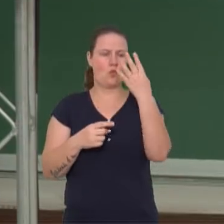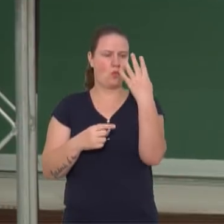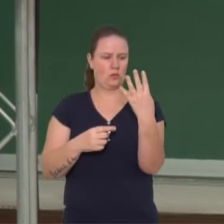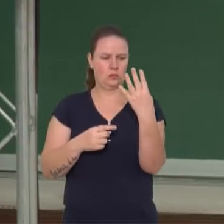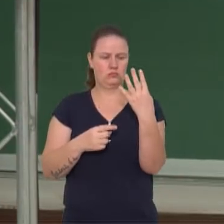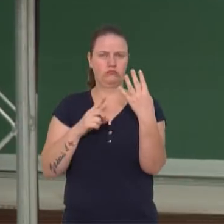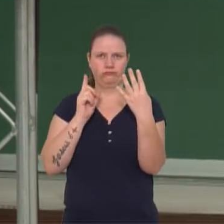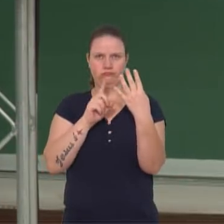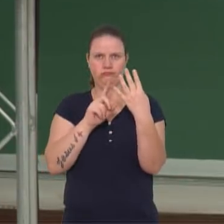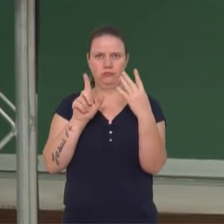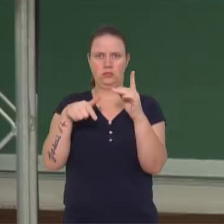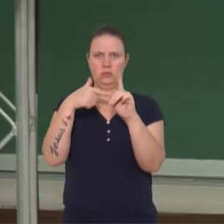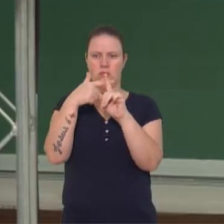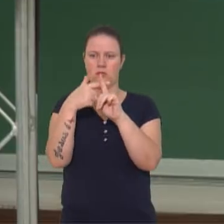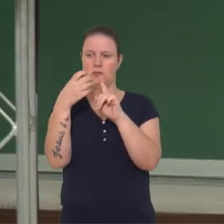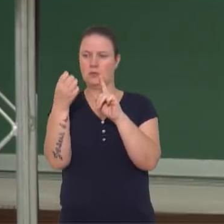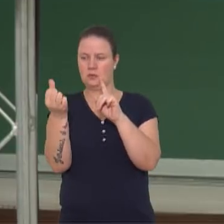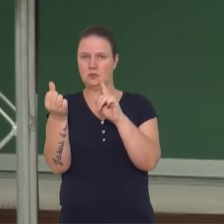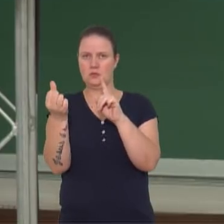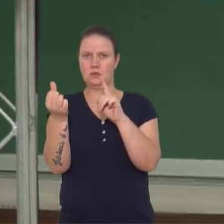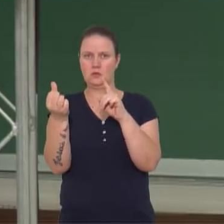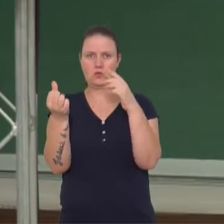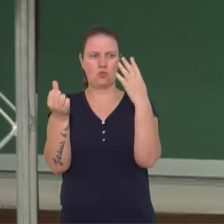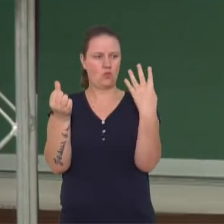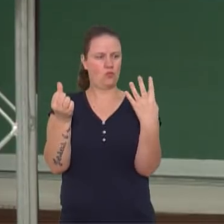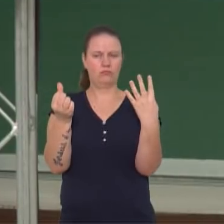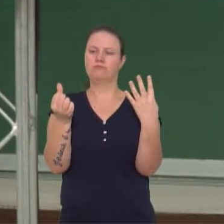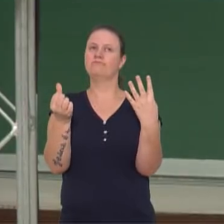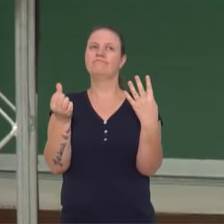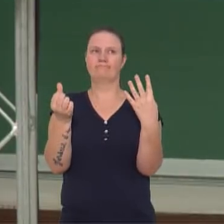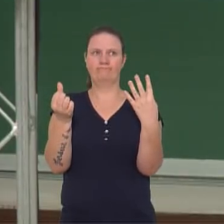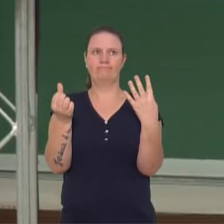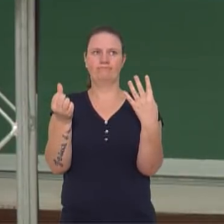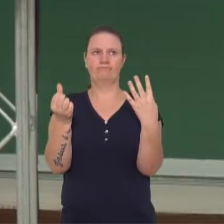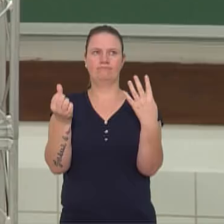décimos mais 6 décimos, olha o que acontece.